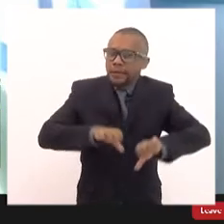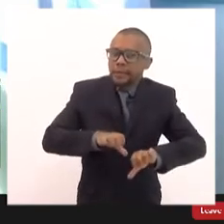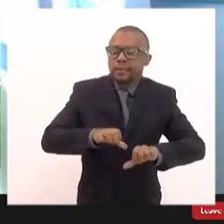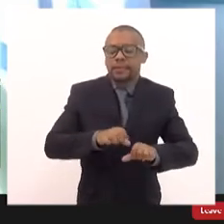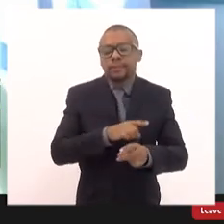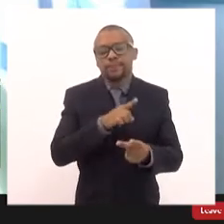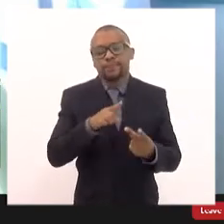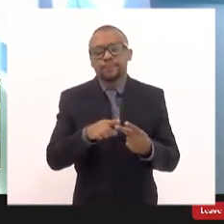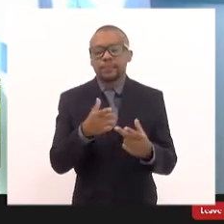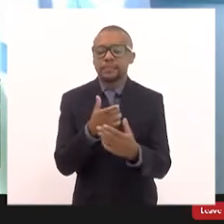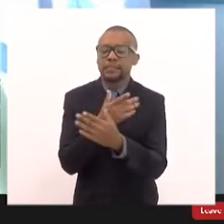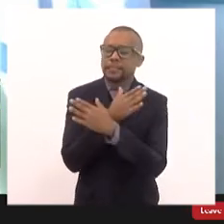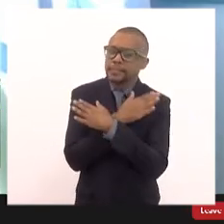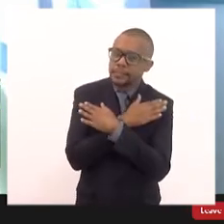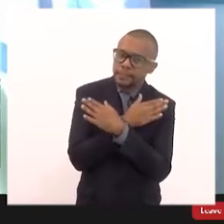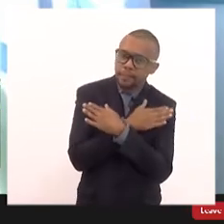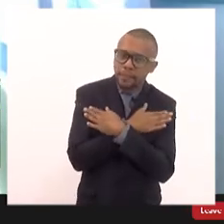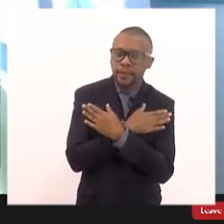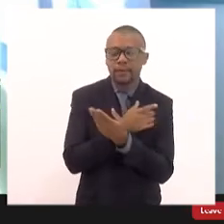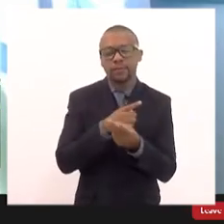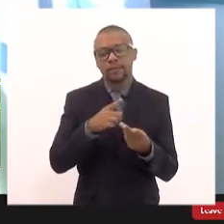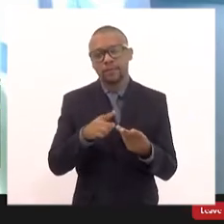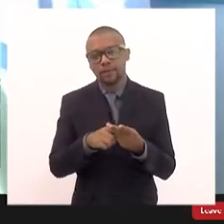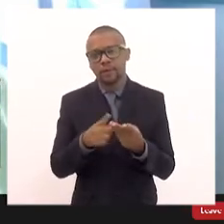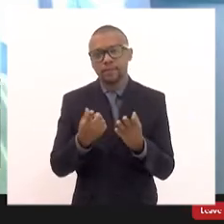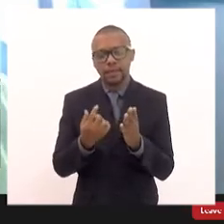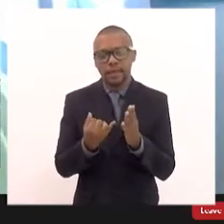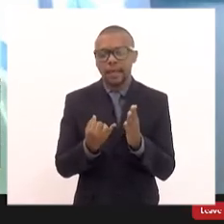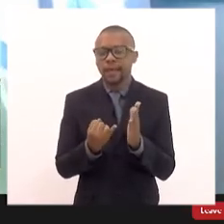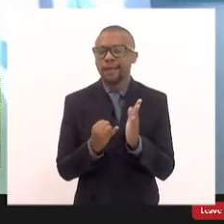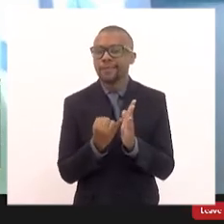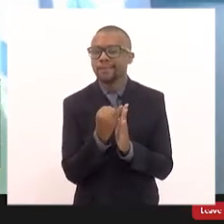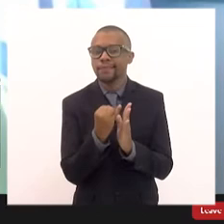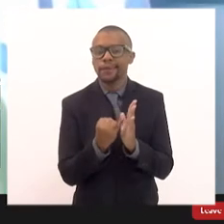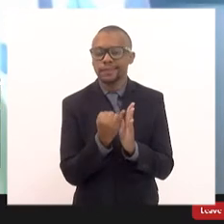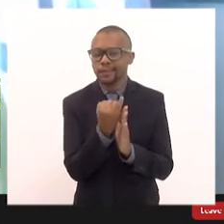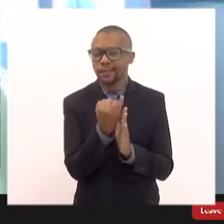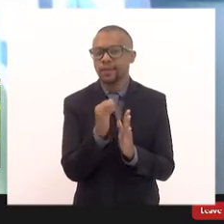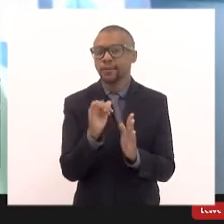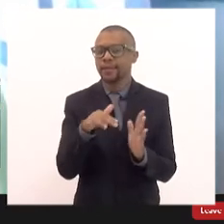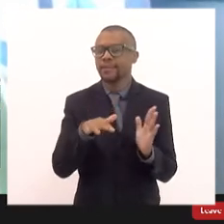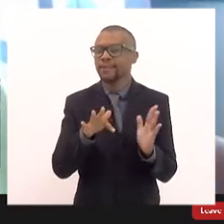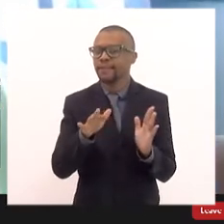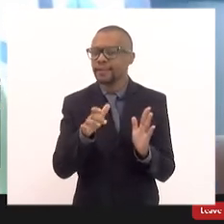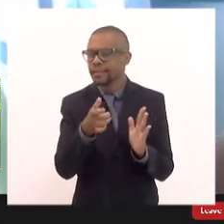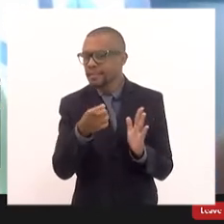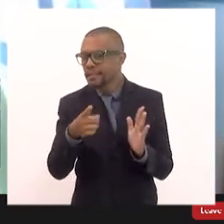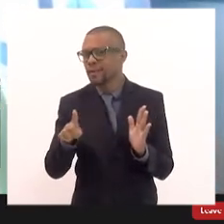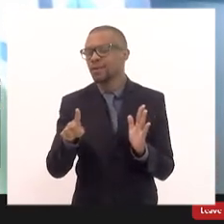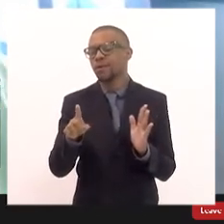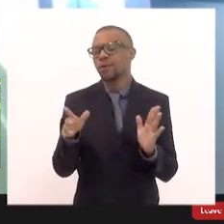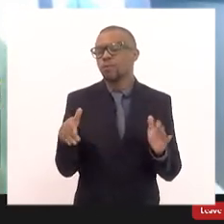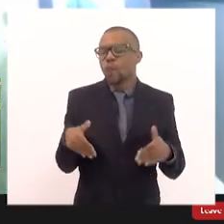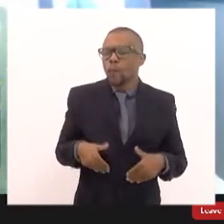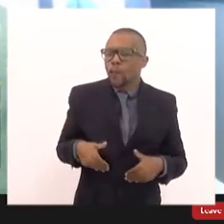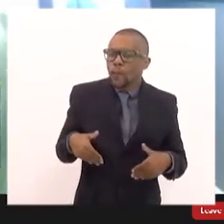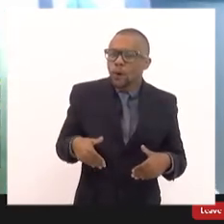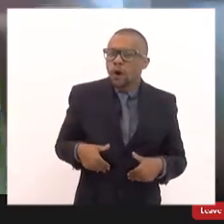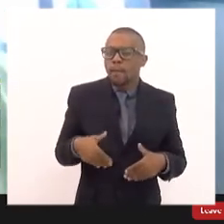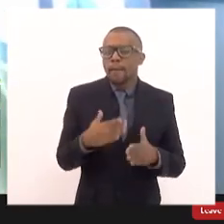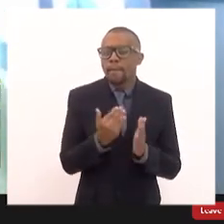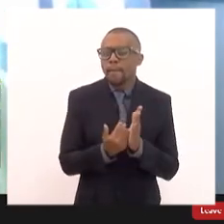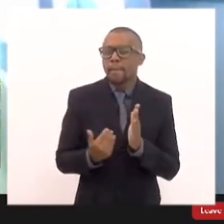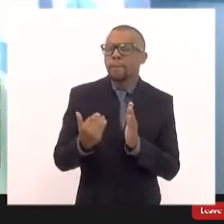de inflação, de fome, de exclusão social, Então, a economia solidária, que é válida